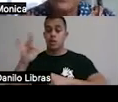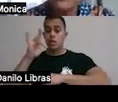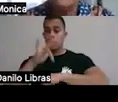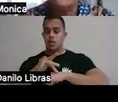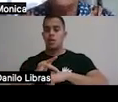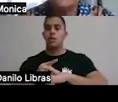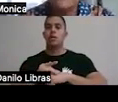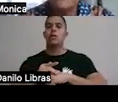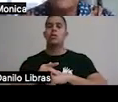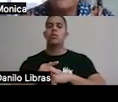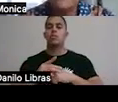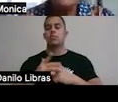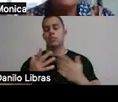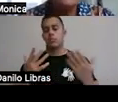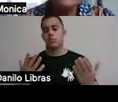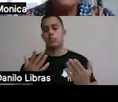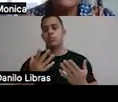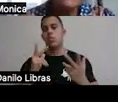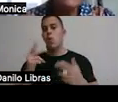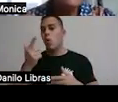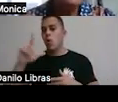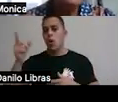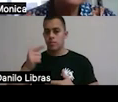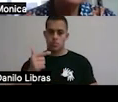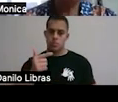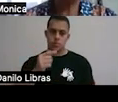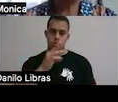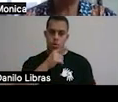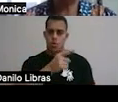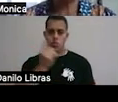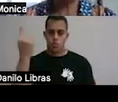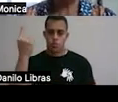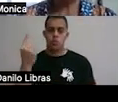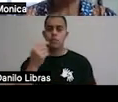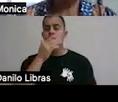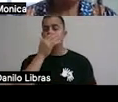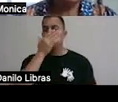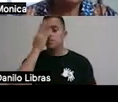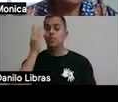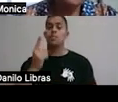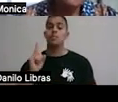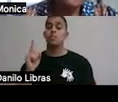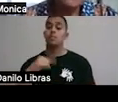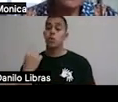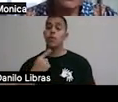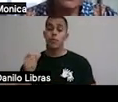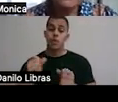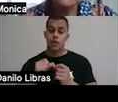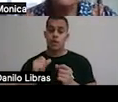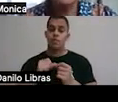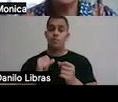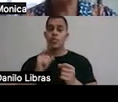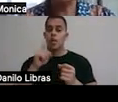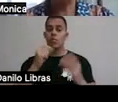os outros testes. E uma coisa legal é que a gente fez a primeira submissão da patente. Então a gente